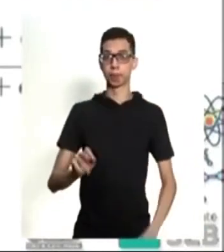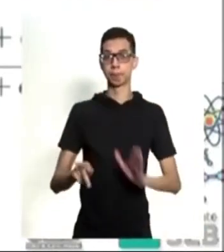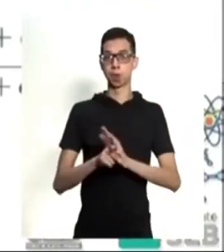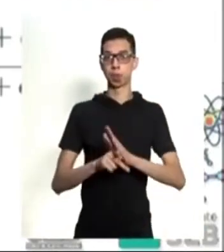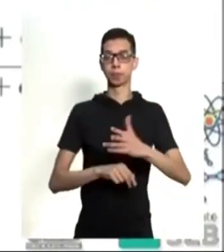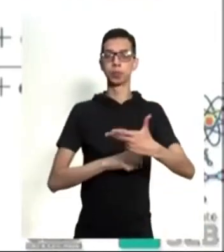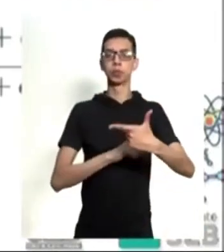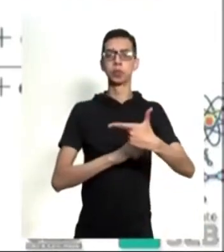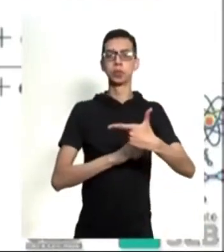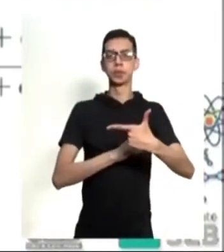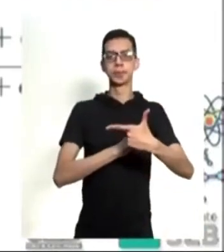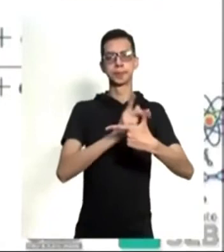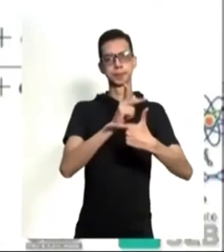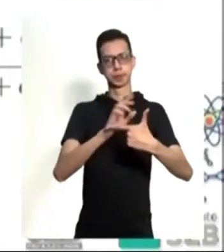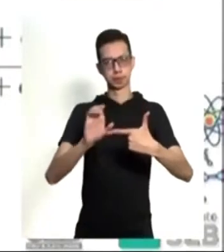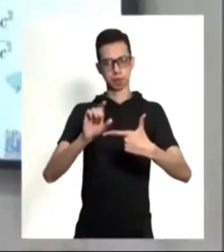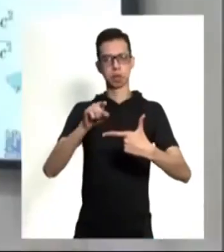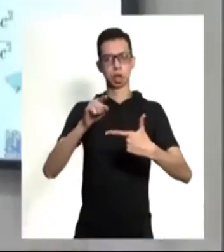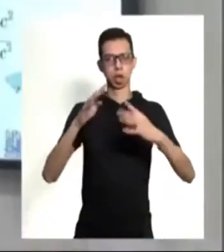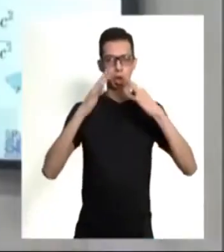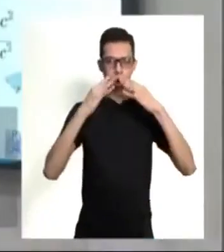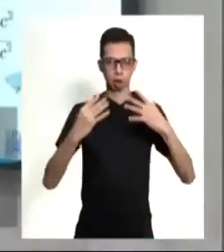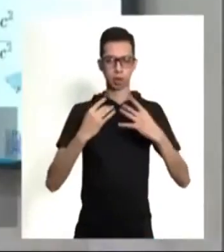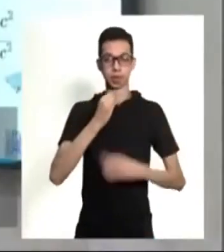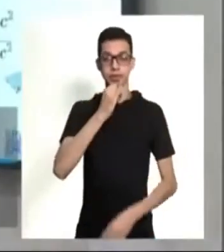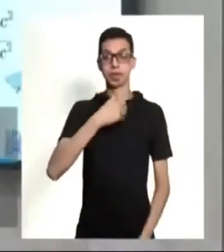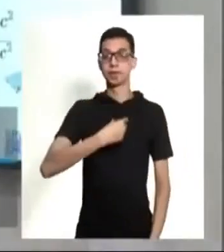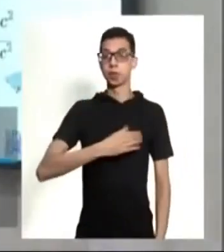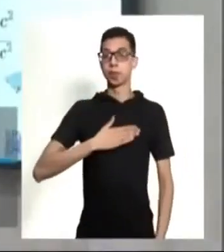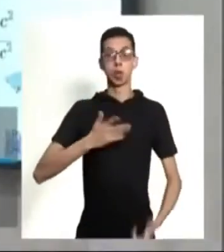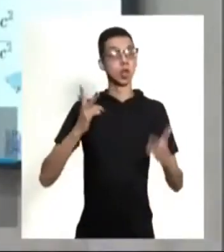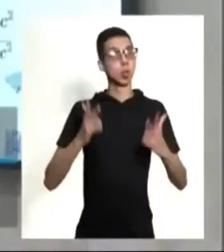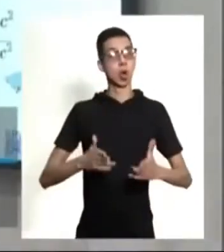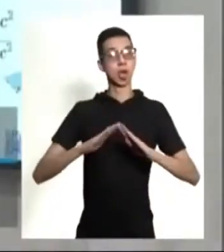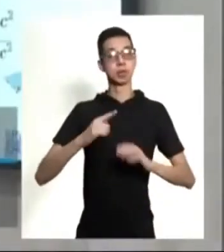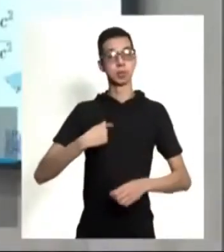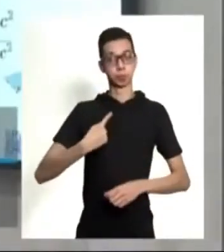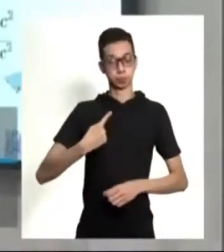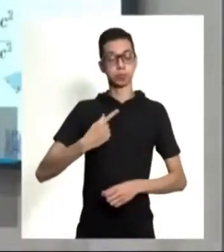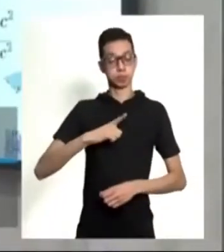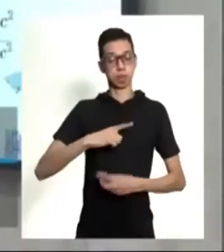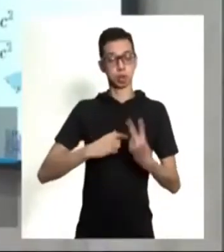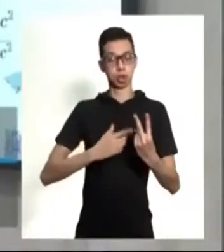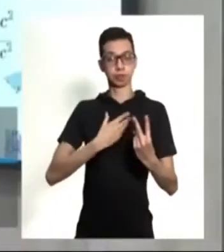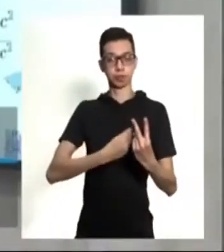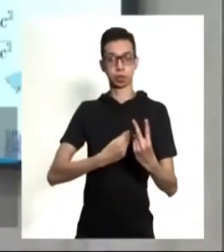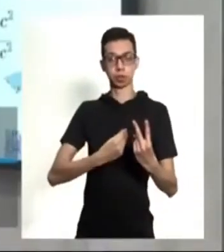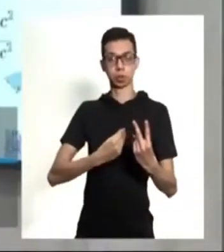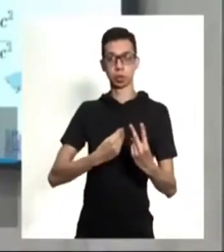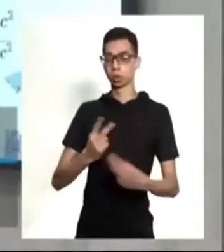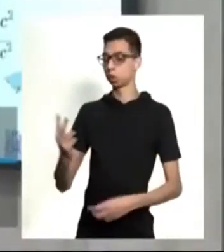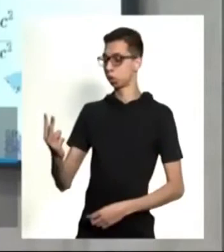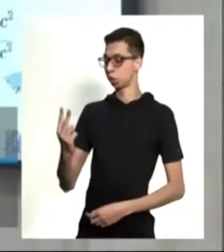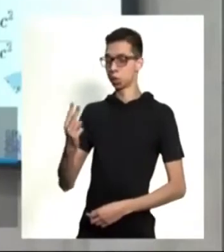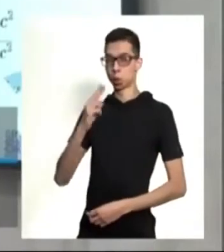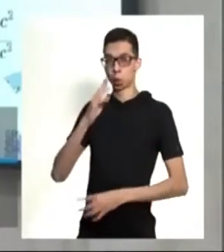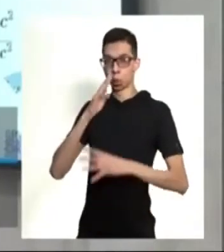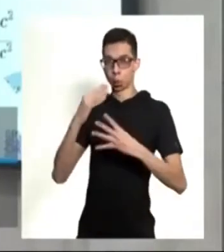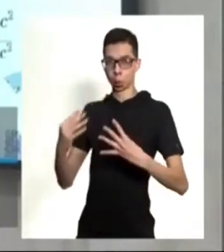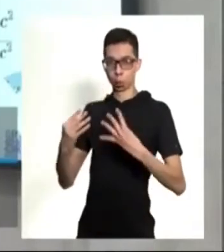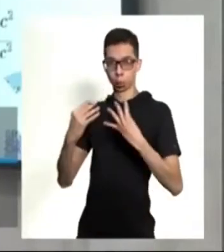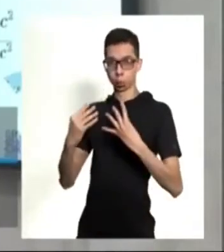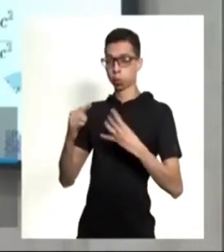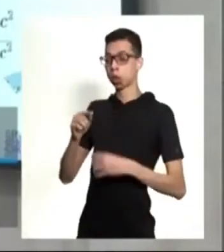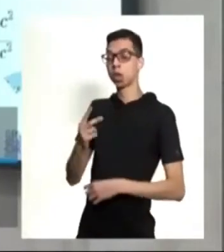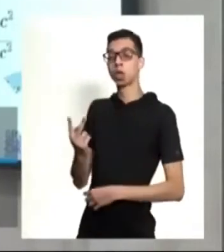Olha para mim. Como se fossem os meus filhos lá em casa, porque eu tenho 2. Ele vai olhar assim e vai dizer, nossa, pai, como que eu vou